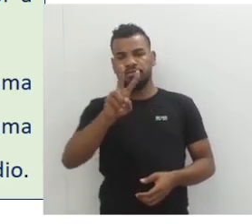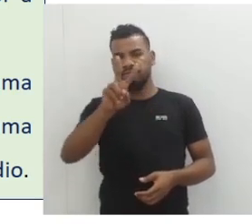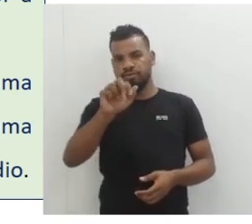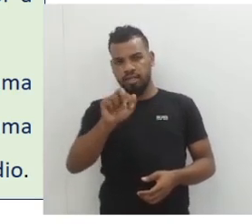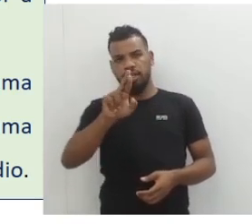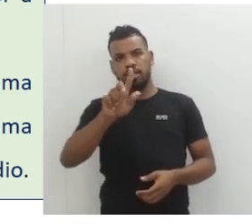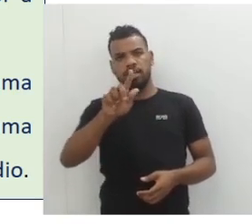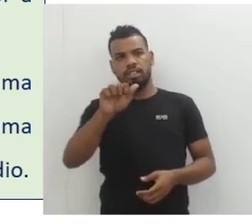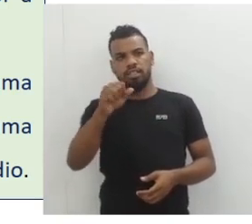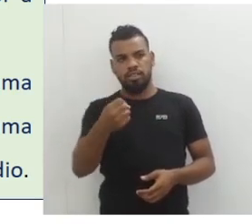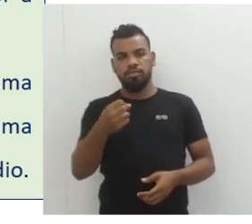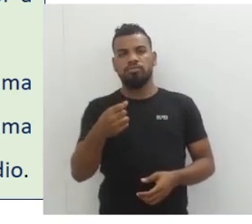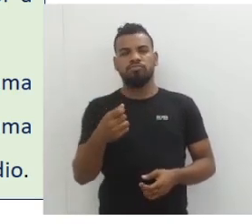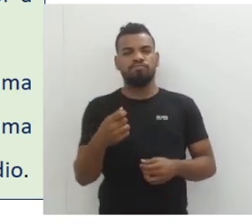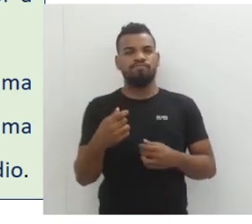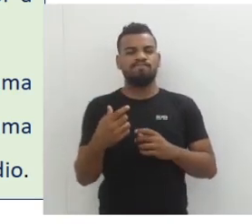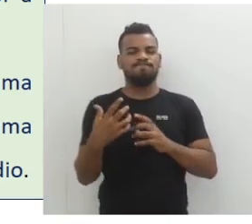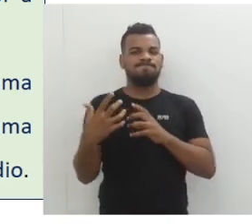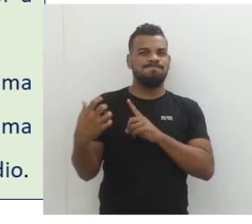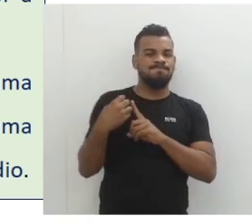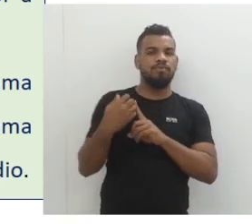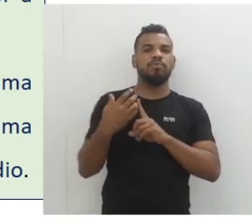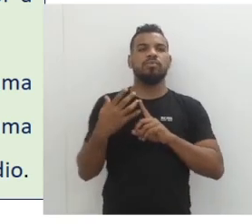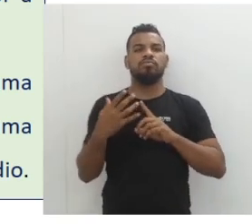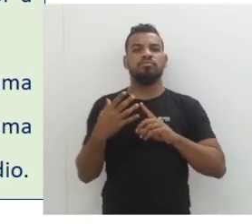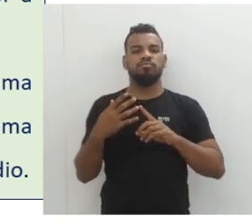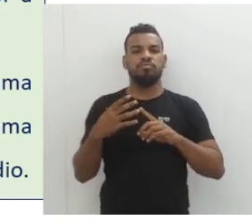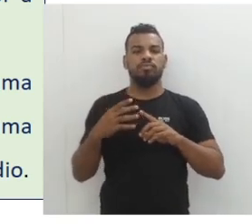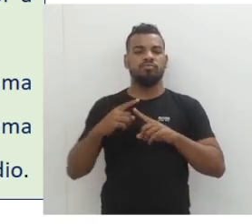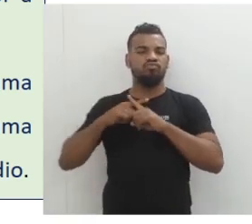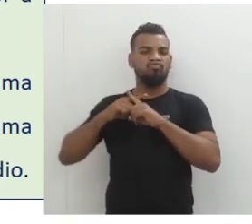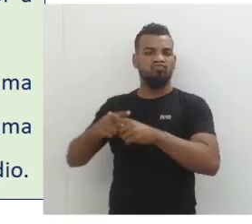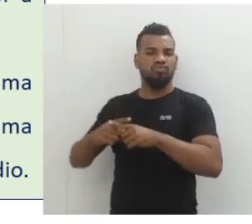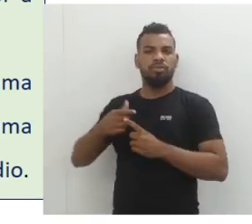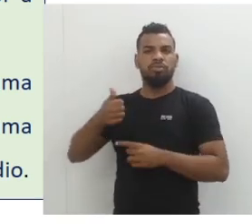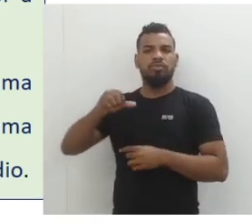pressionado, recusou-se a renunciar e, em